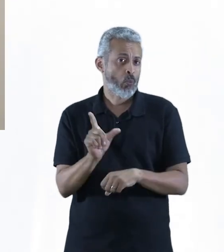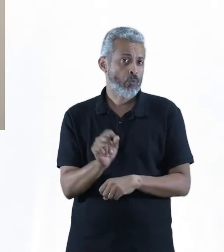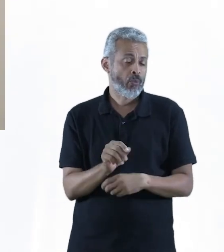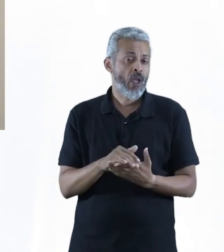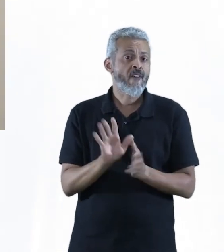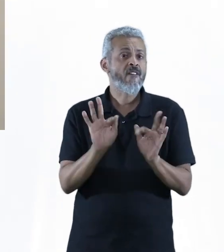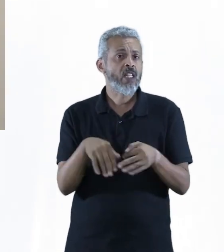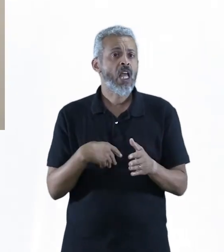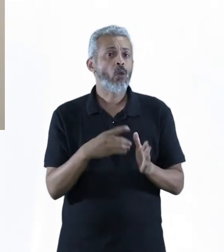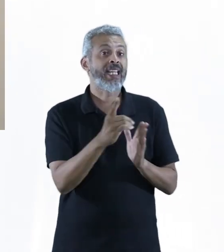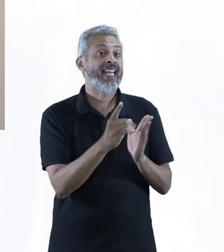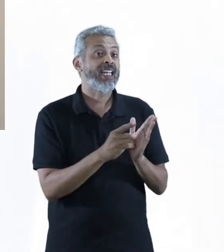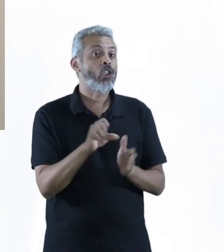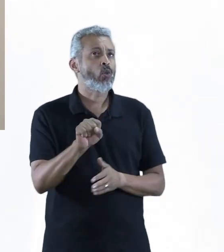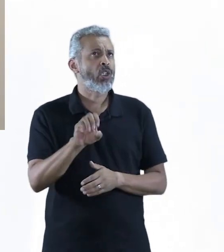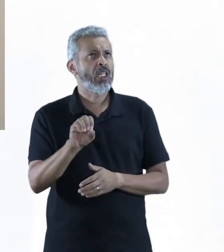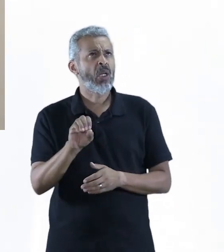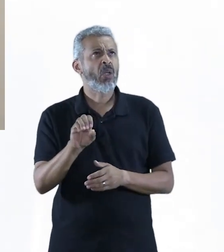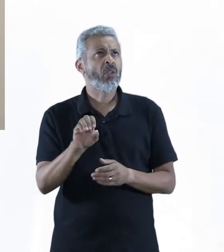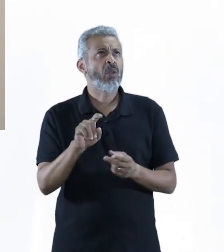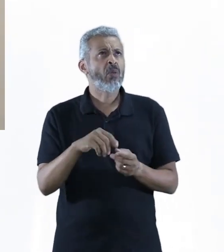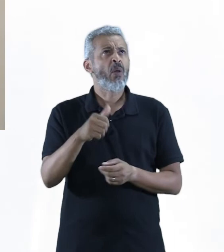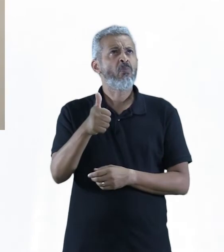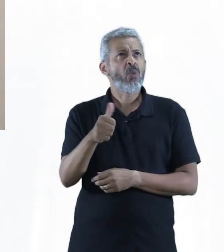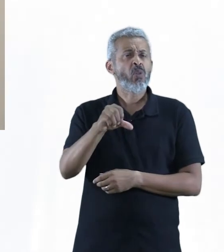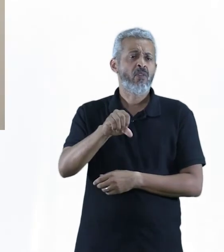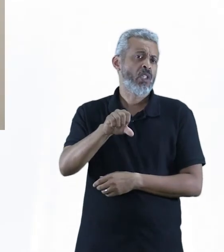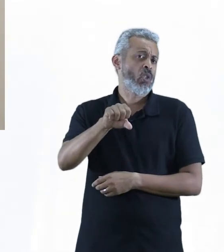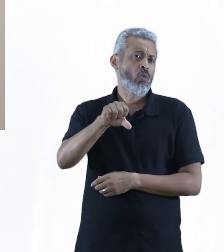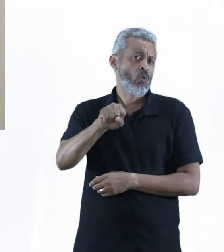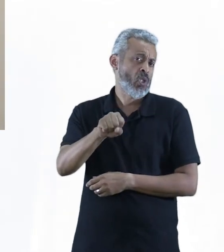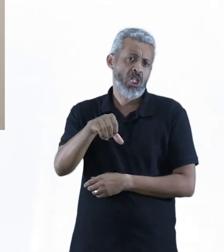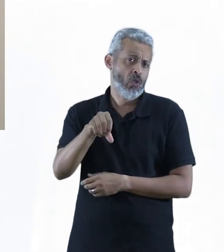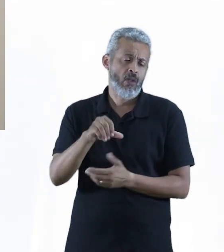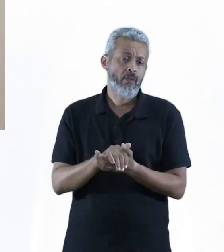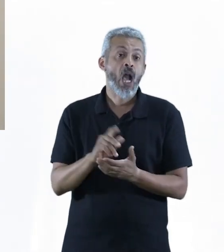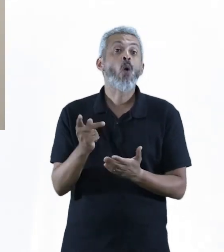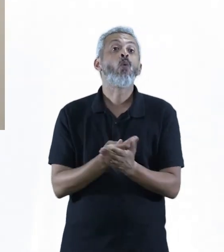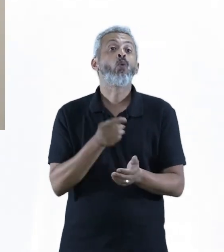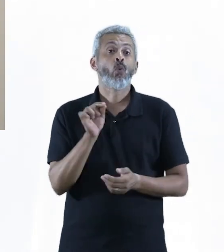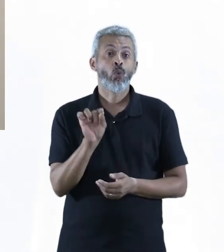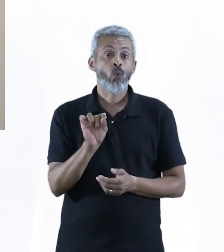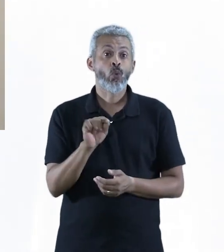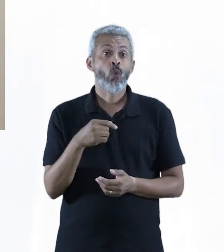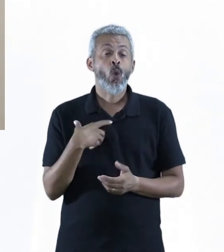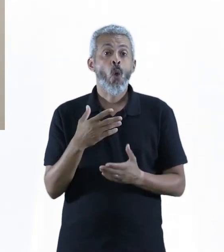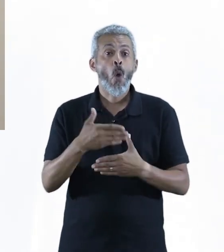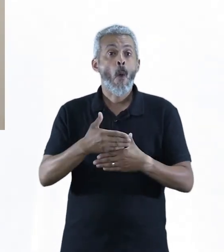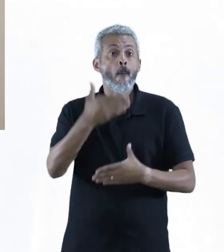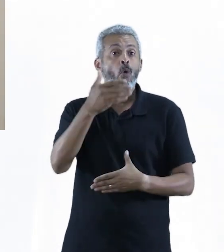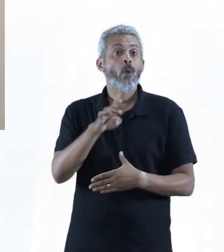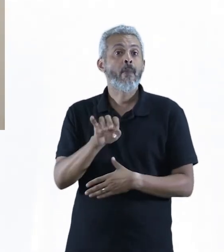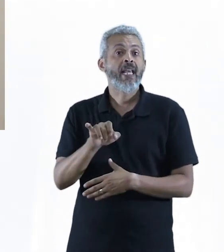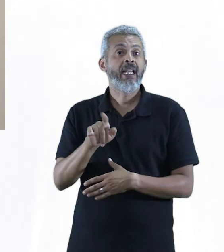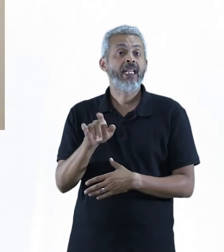de 80, mais ou menos 1989, o que acontece é que o Muro de Berlim